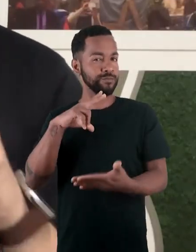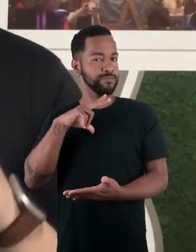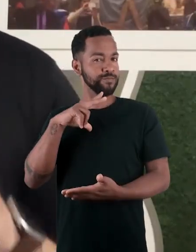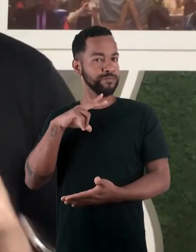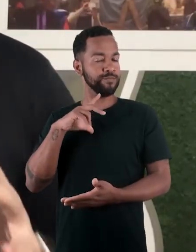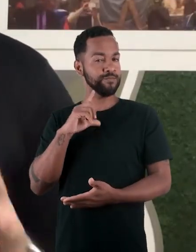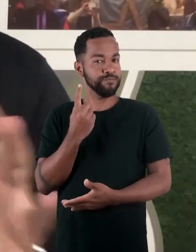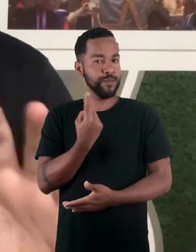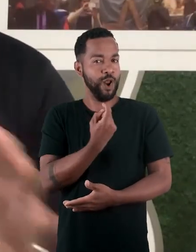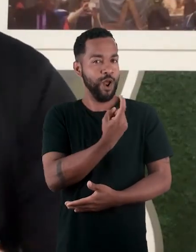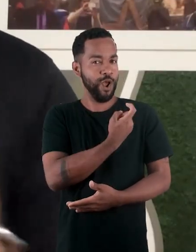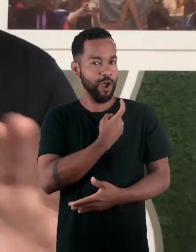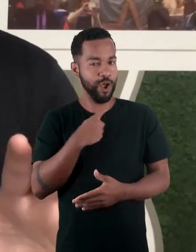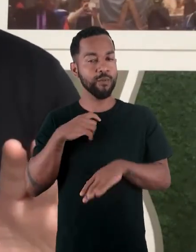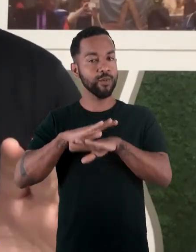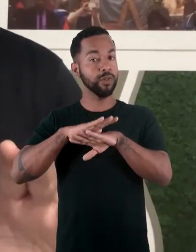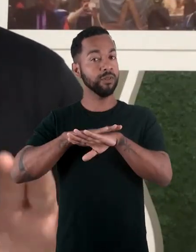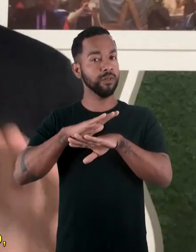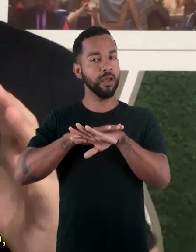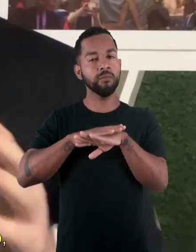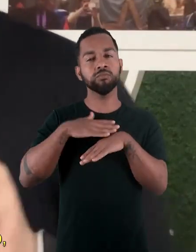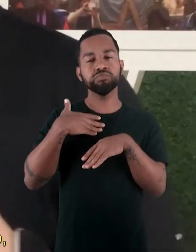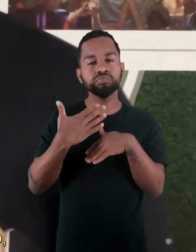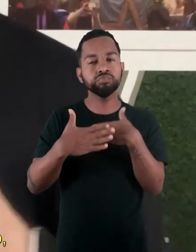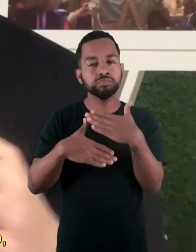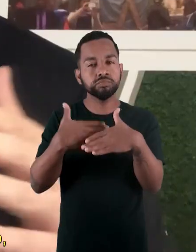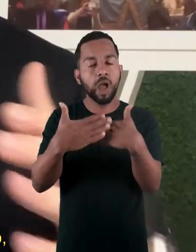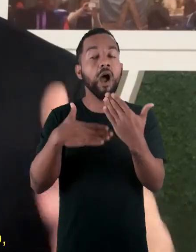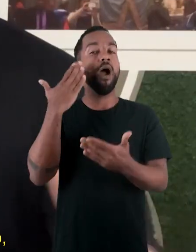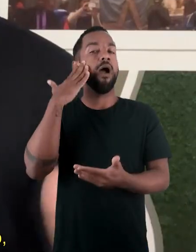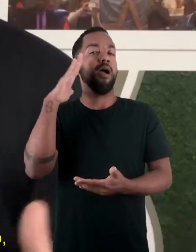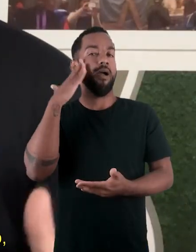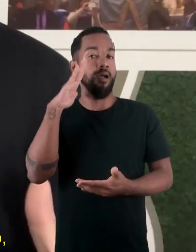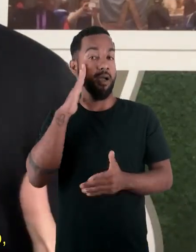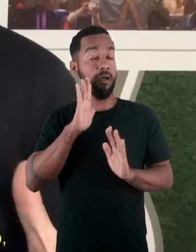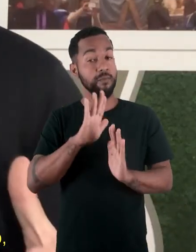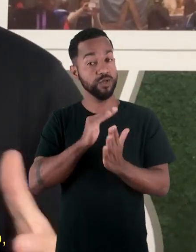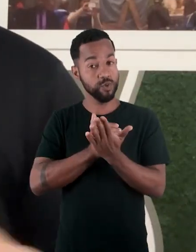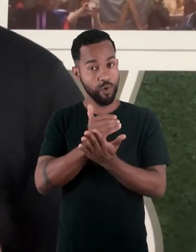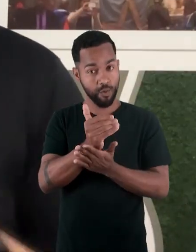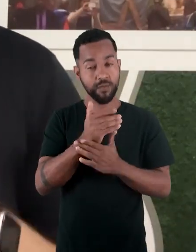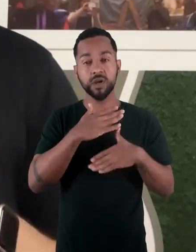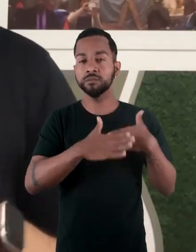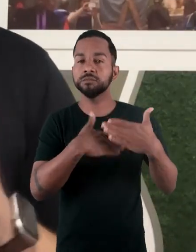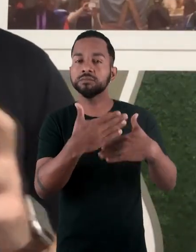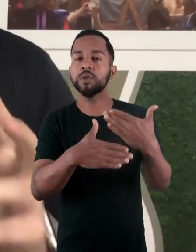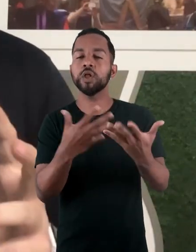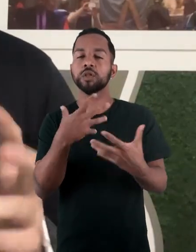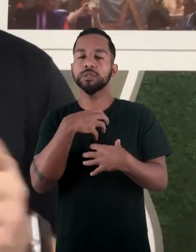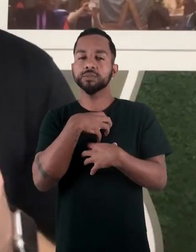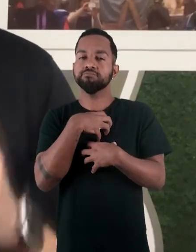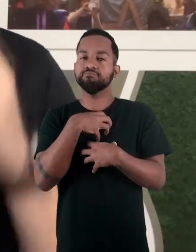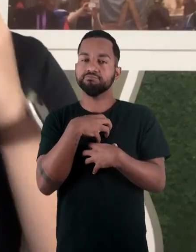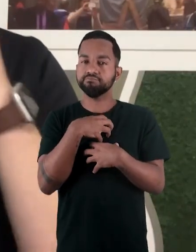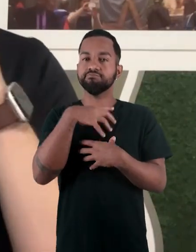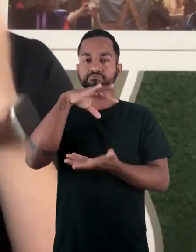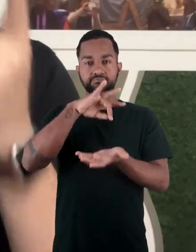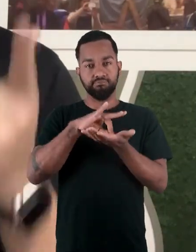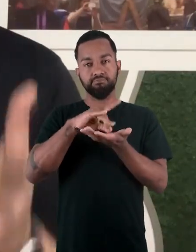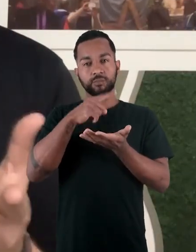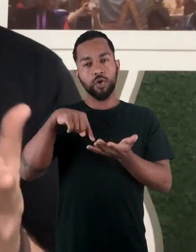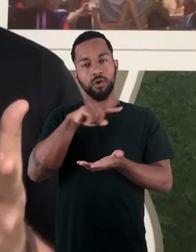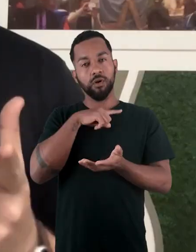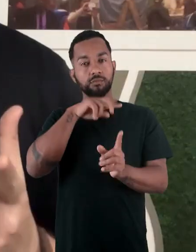um tempo para entender e digerir isso, está perfeito. Mas a partir desse começo de processo, instigue o seu olhar, instigue o